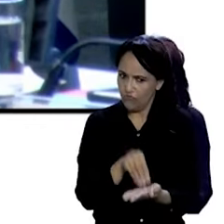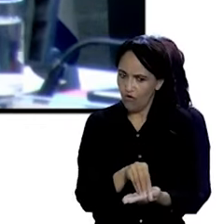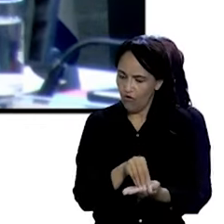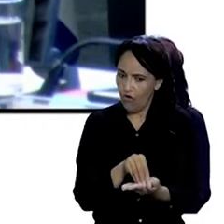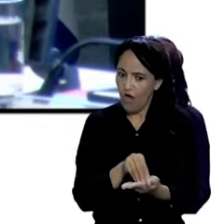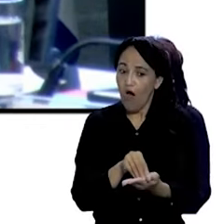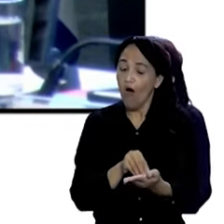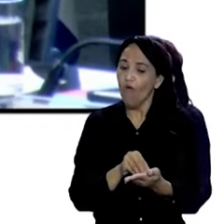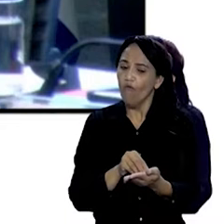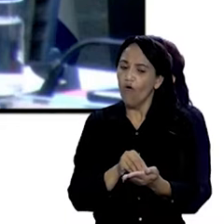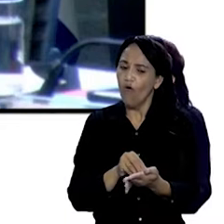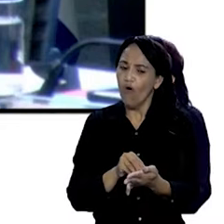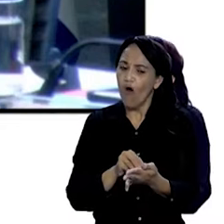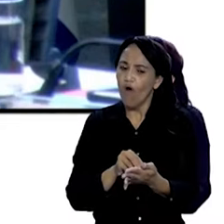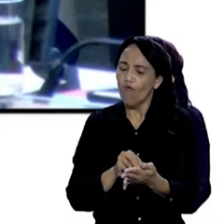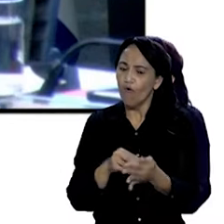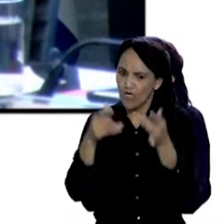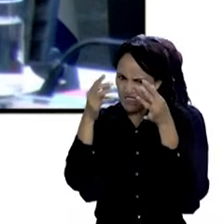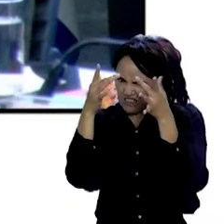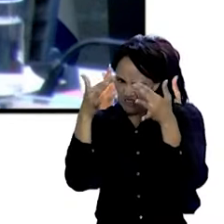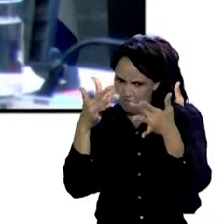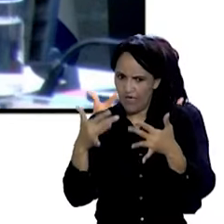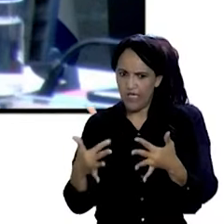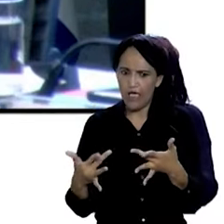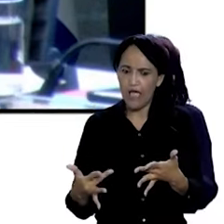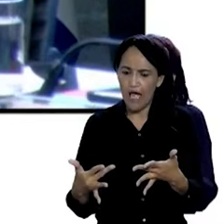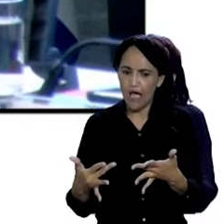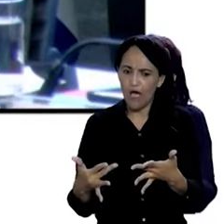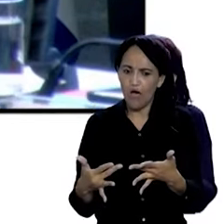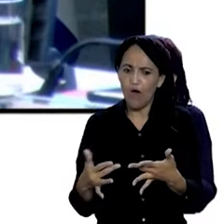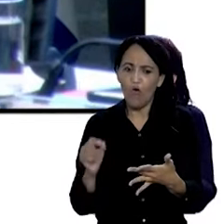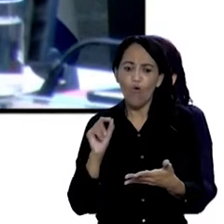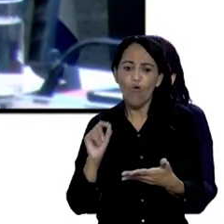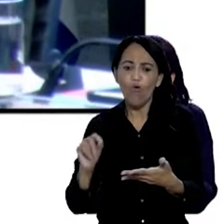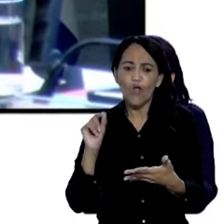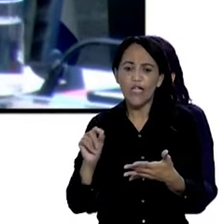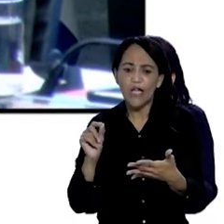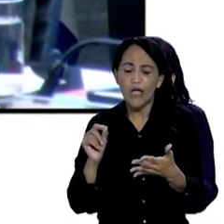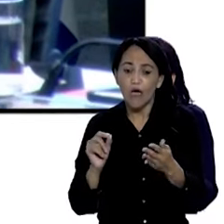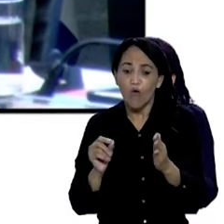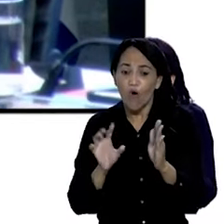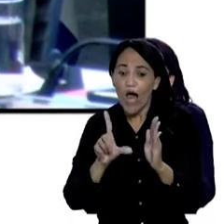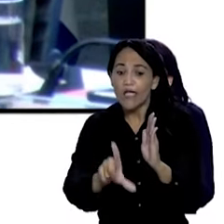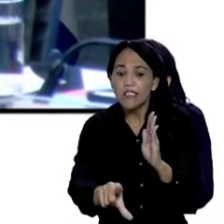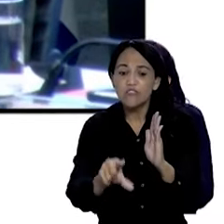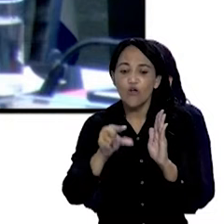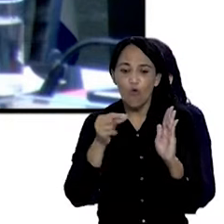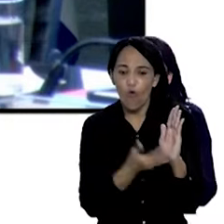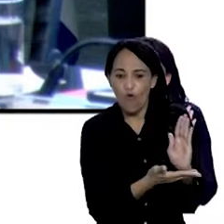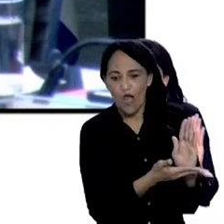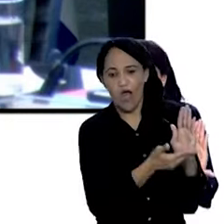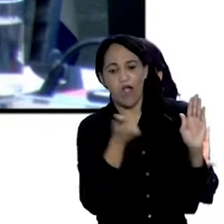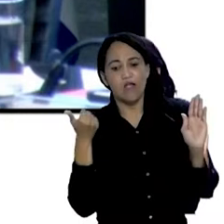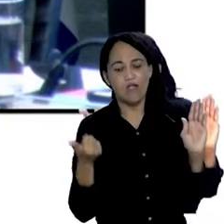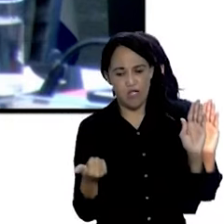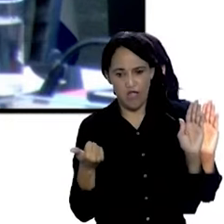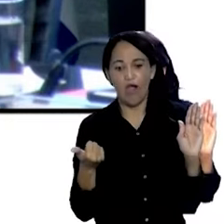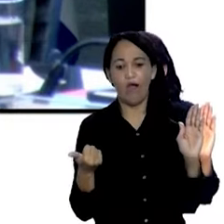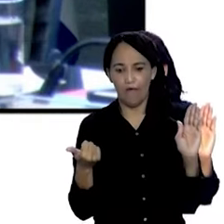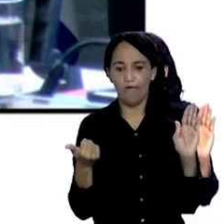procedência lá é onde tem o filtro que suma gravam minis atualmente